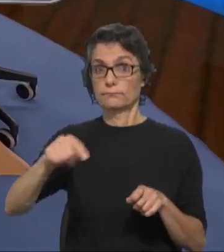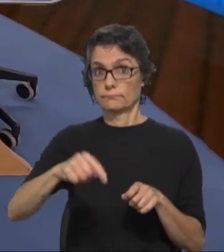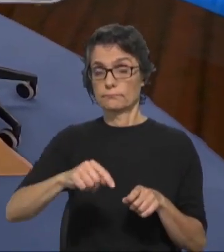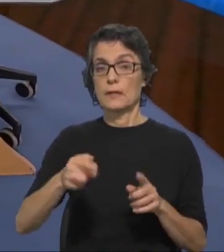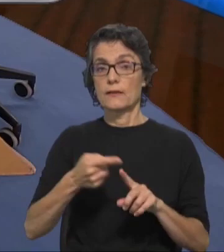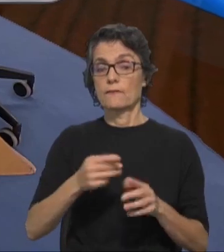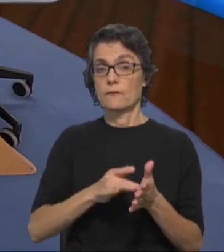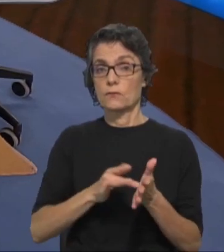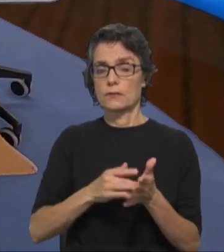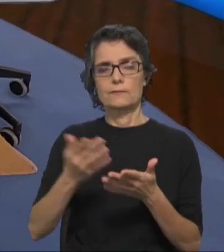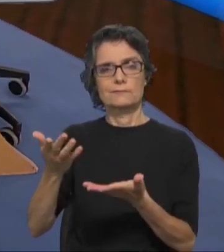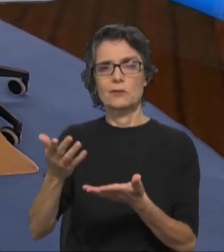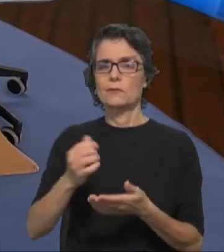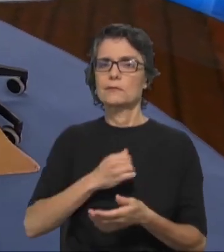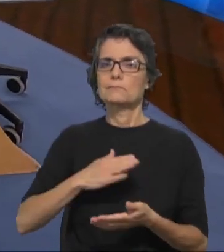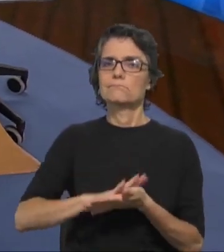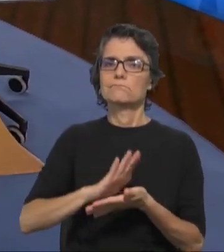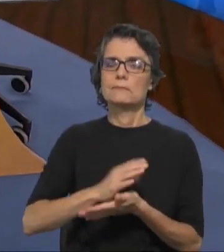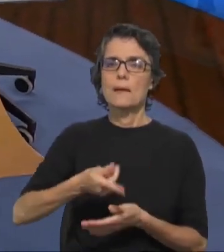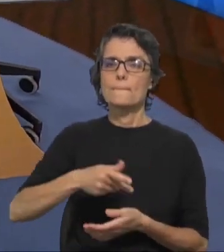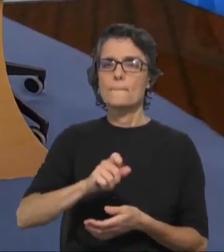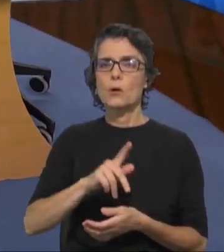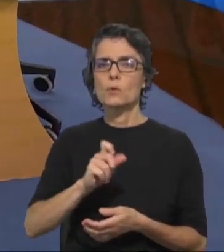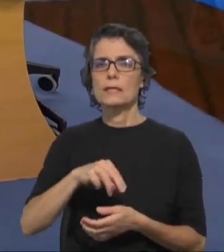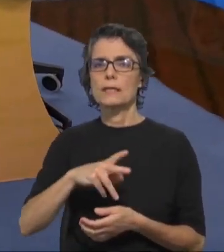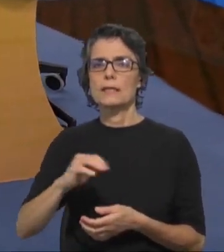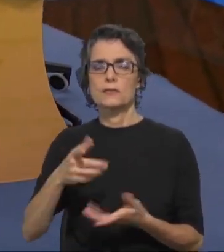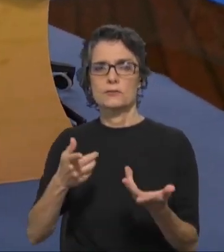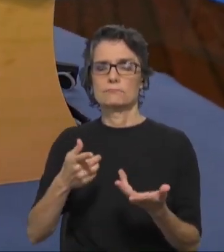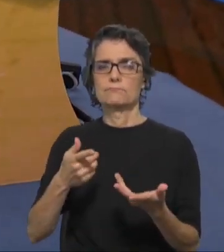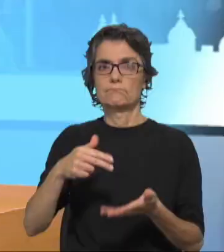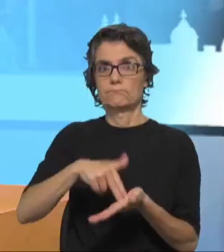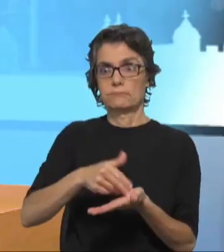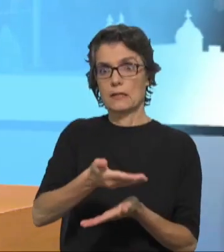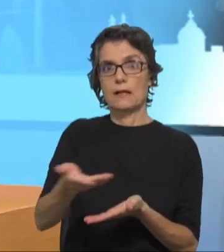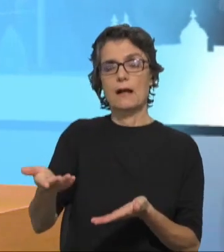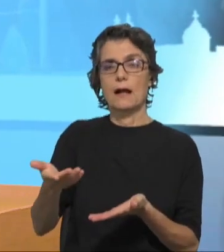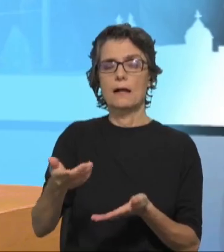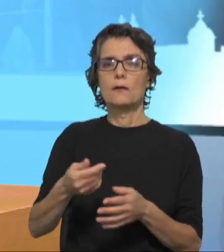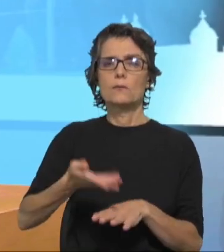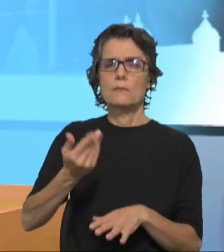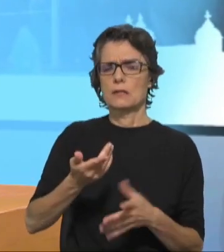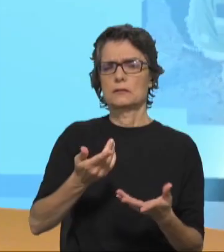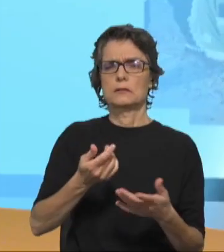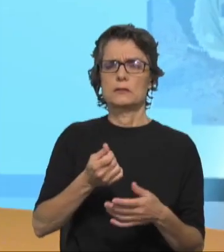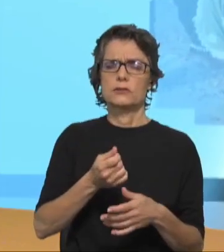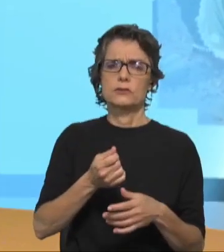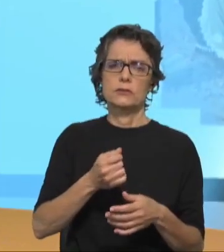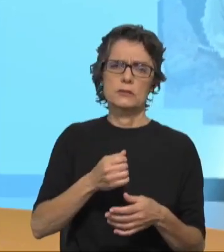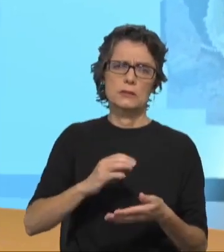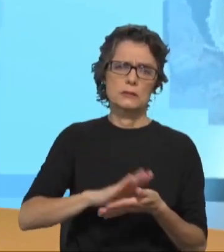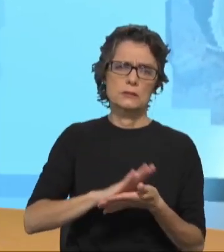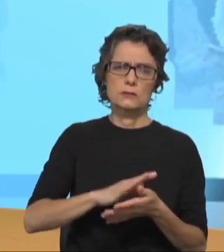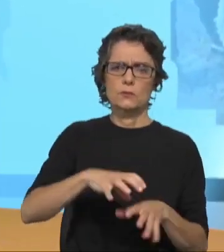Paulinas Editora se fazer presente neste espaço amplo, com mais de 350 chancelas, editoras,